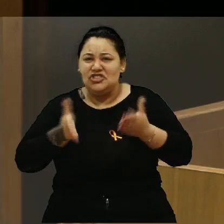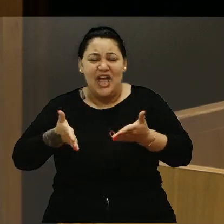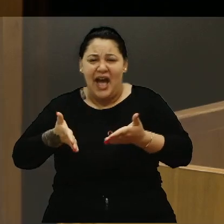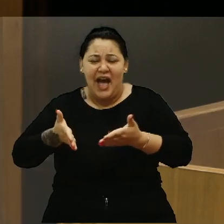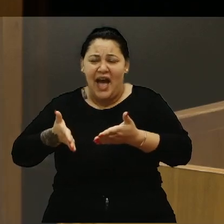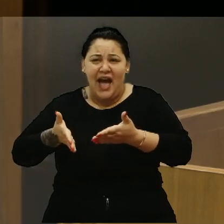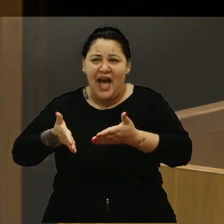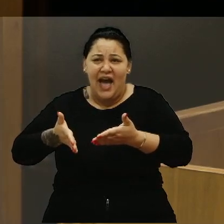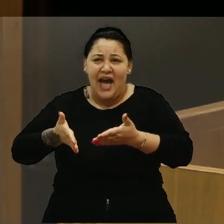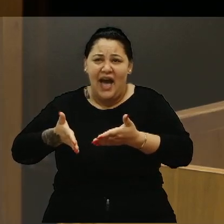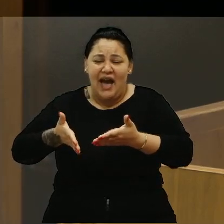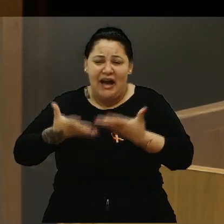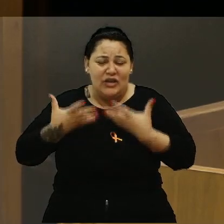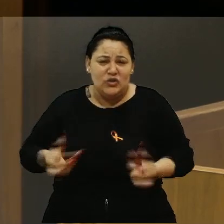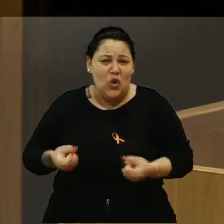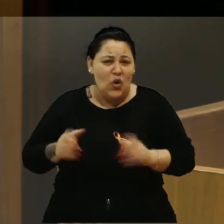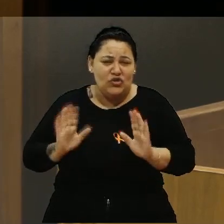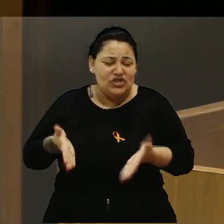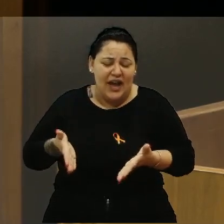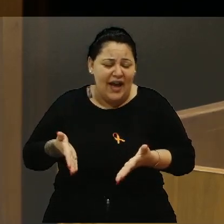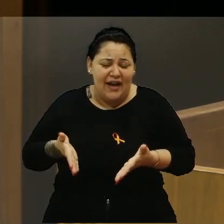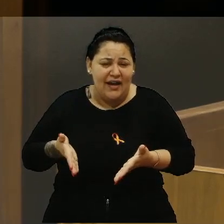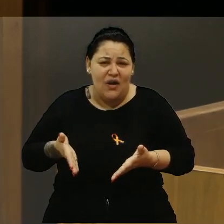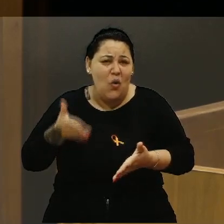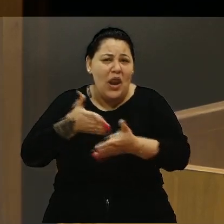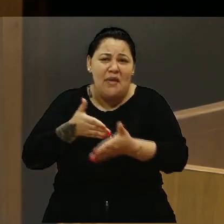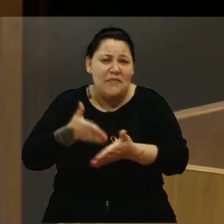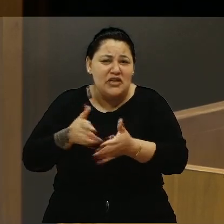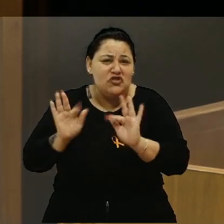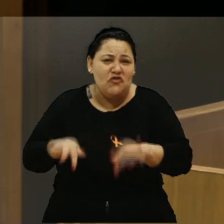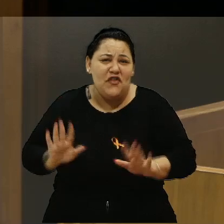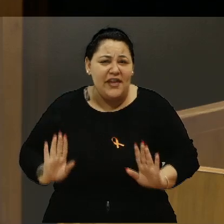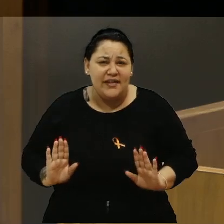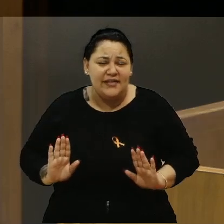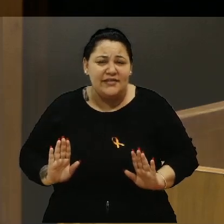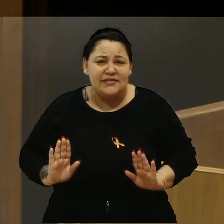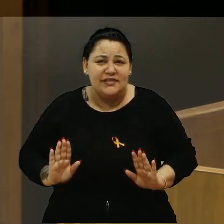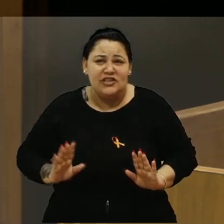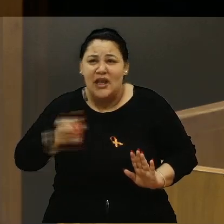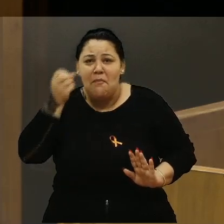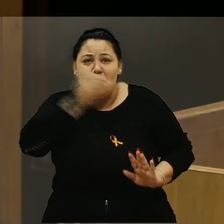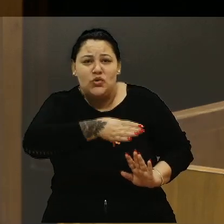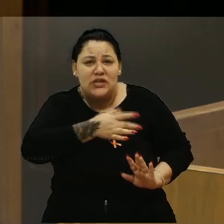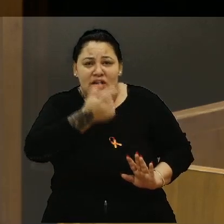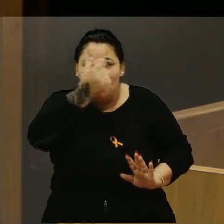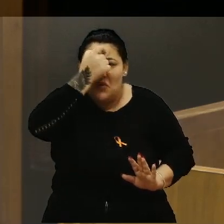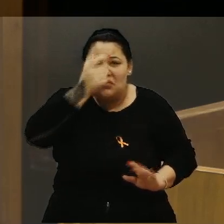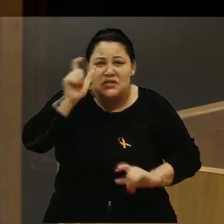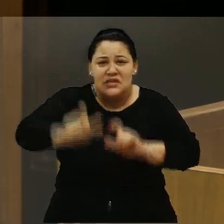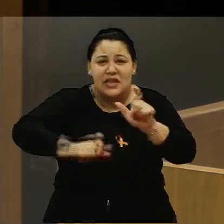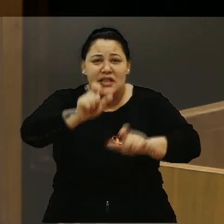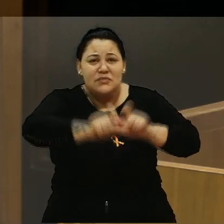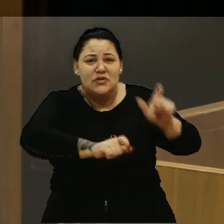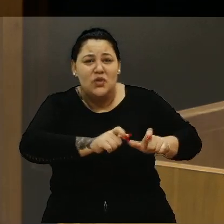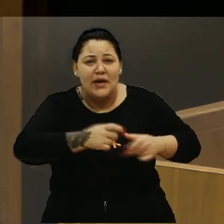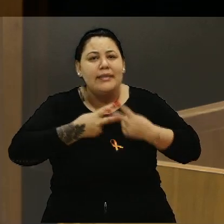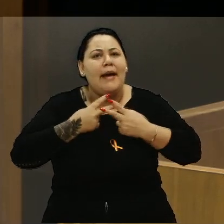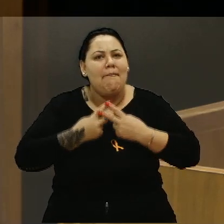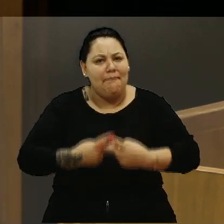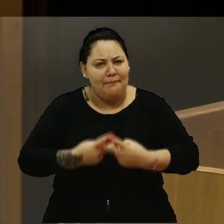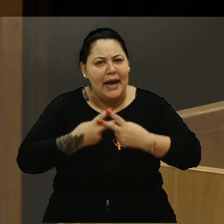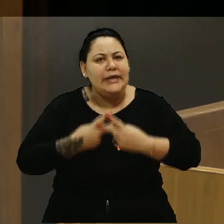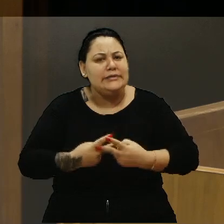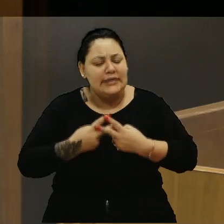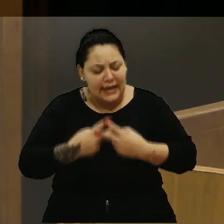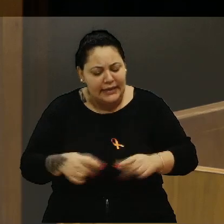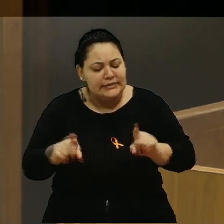passou. Estamos abusando da consciência dos nossos cidadãos. E da paciência também.